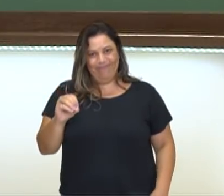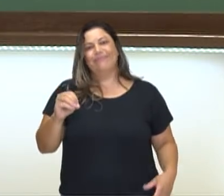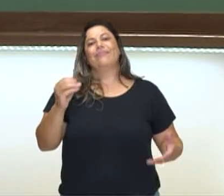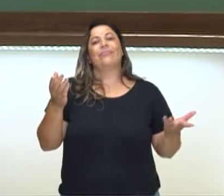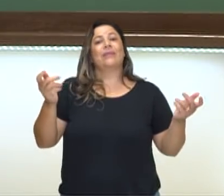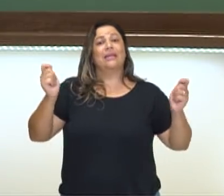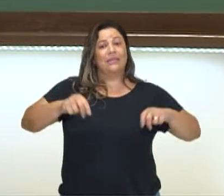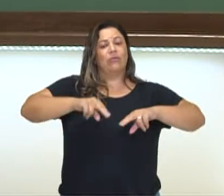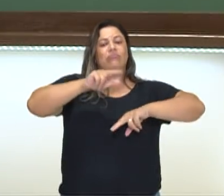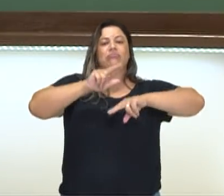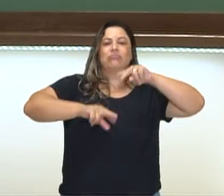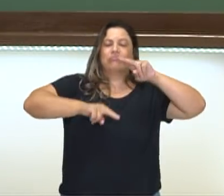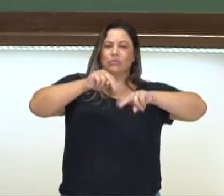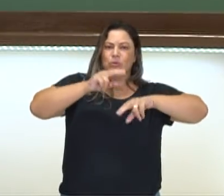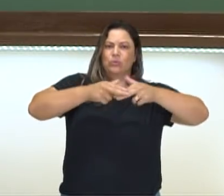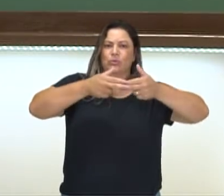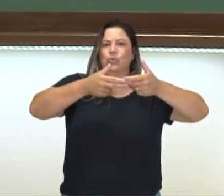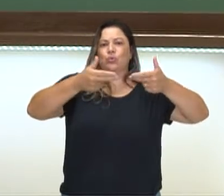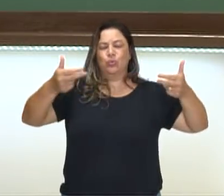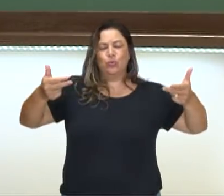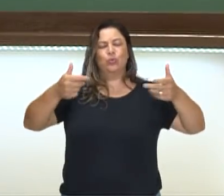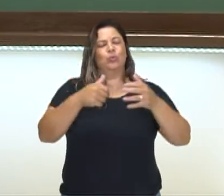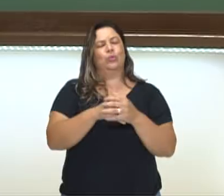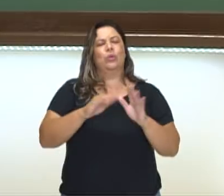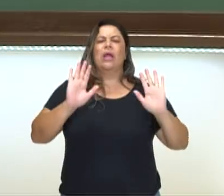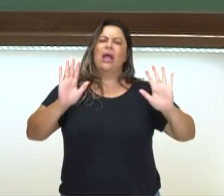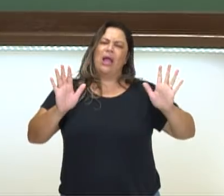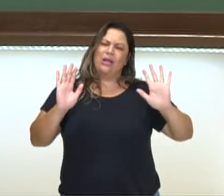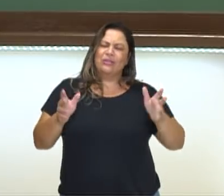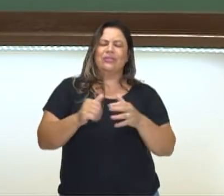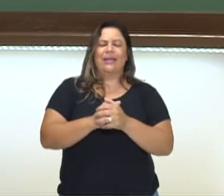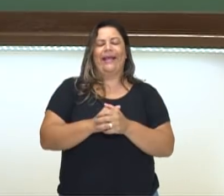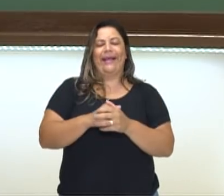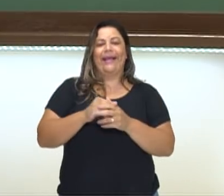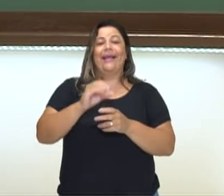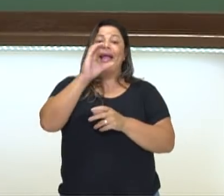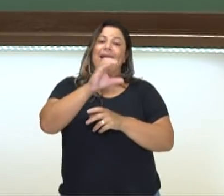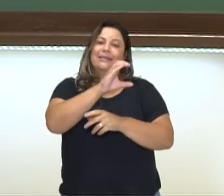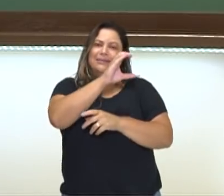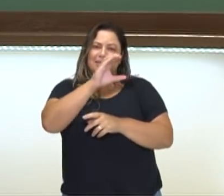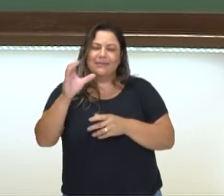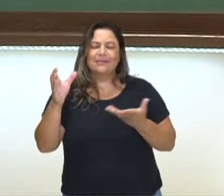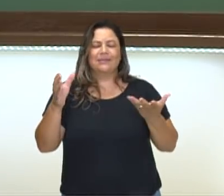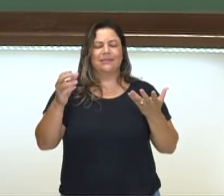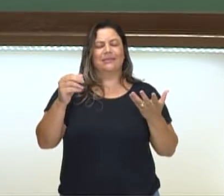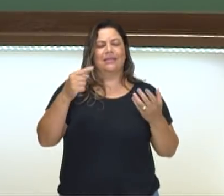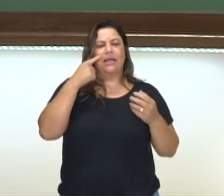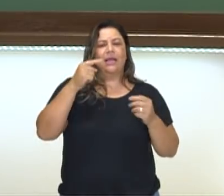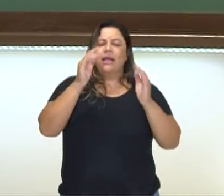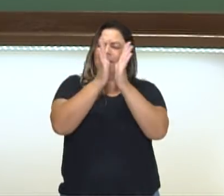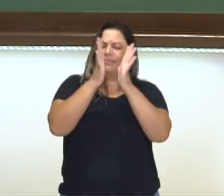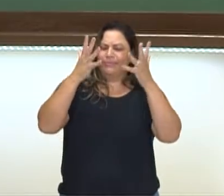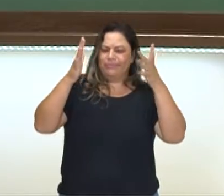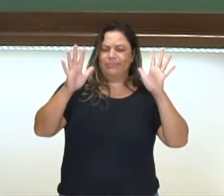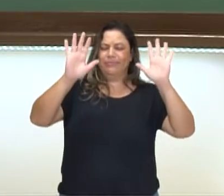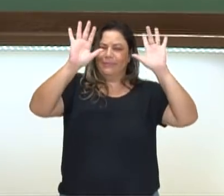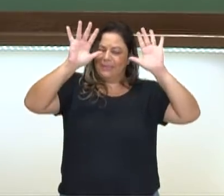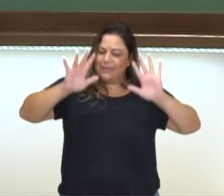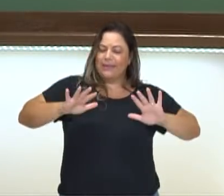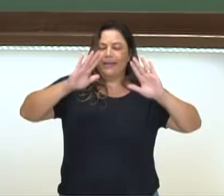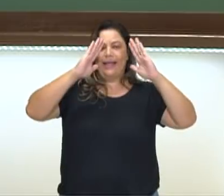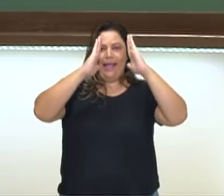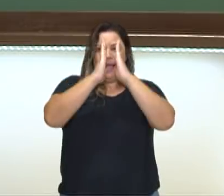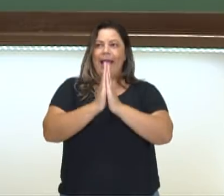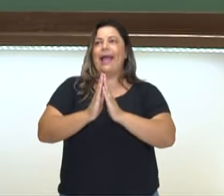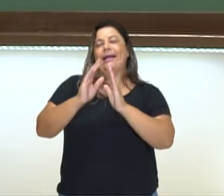as chamadas festas pagãs, pré-cristãs, quando faziam celebrações em agradecimento a Deus, a Mãe, a